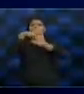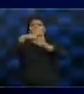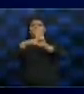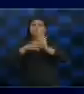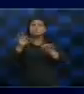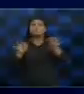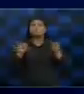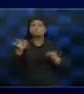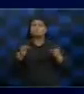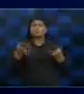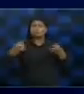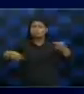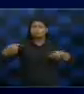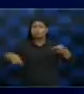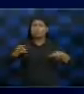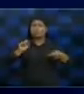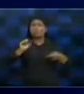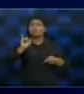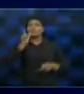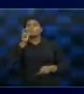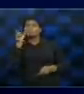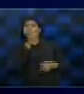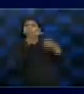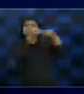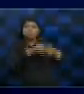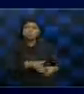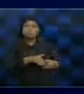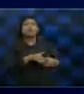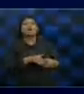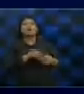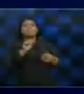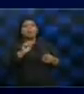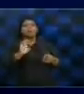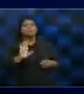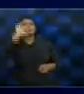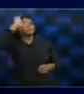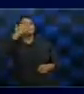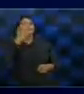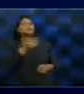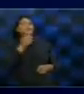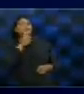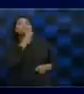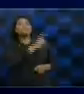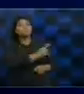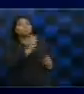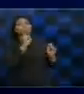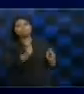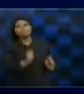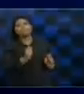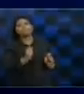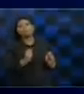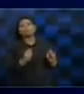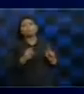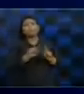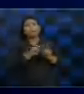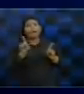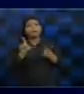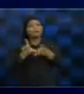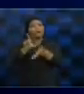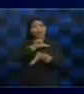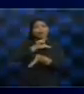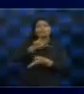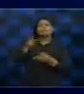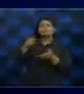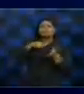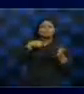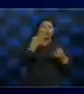quero esclarecer que ofensas pessoais podem provocar direito de resposta e os pedidos serão analisados nos